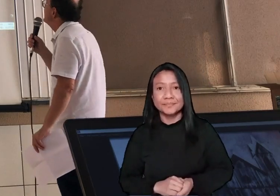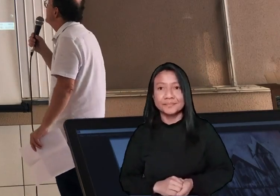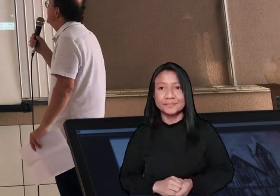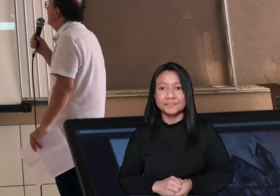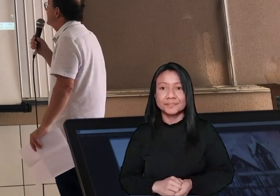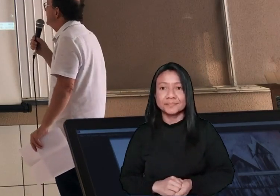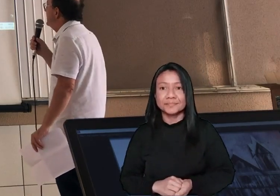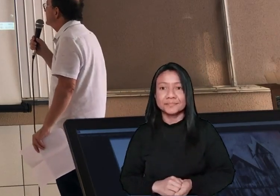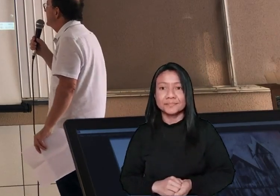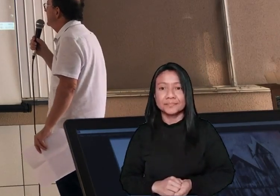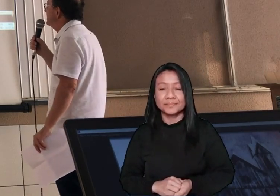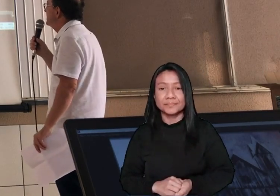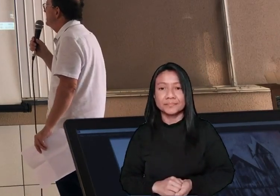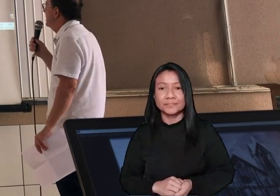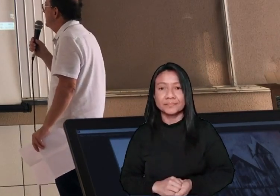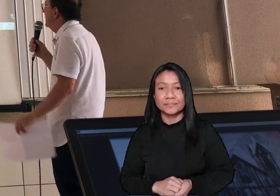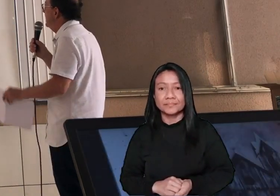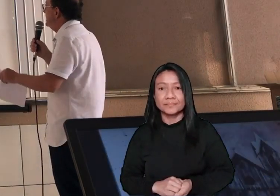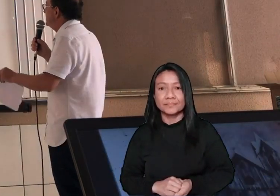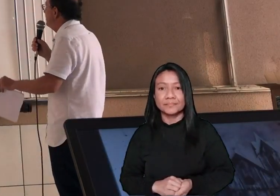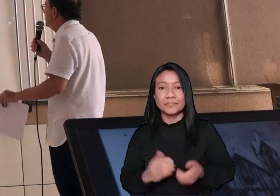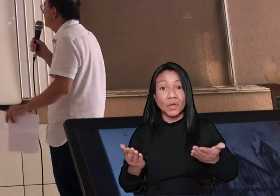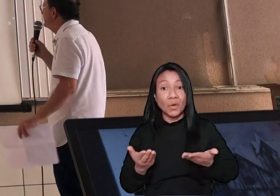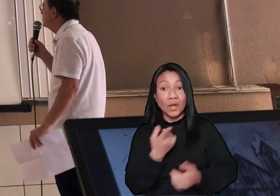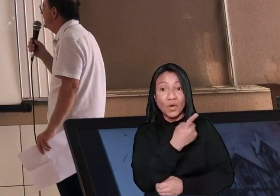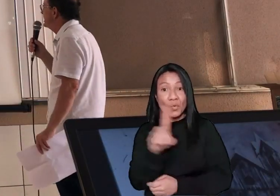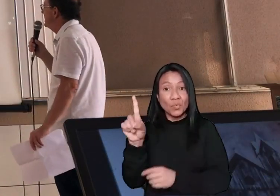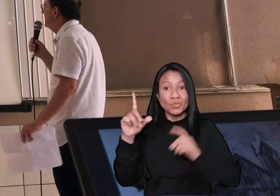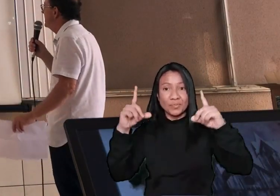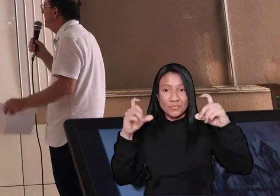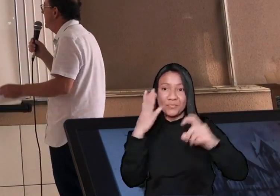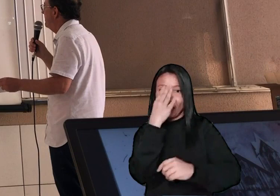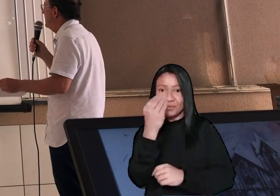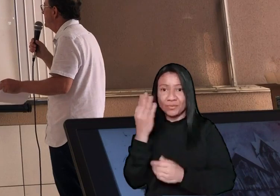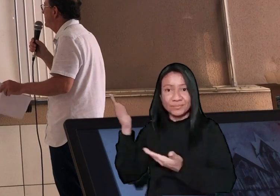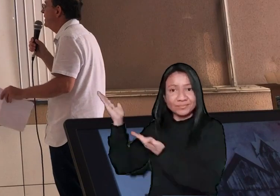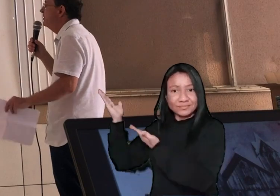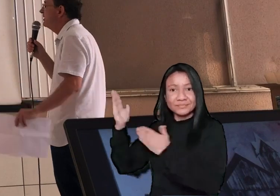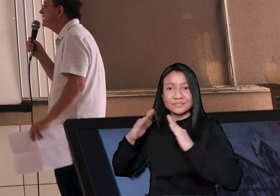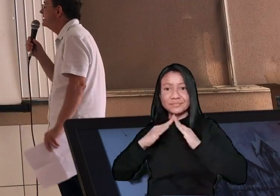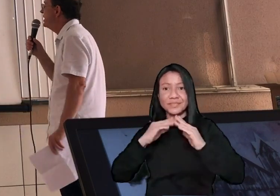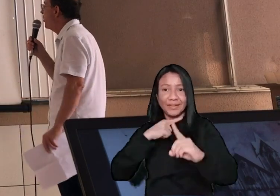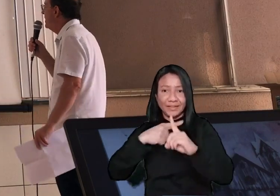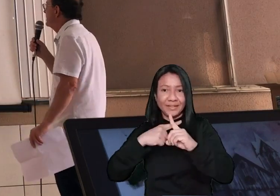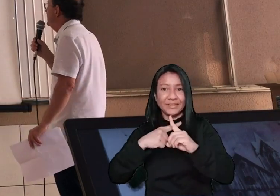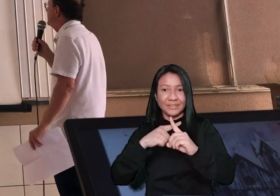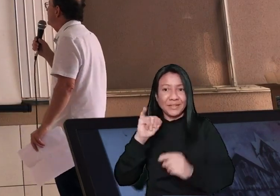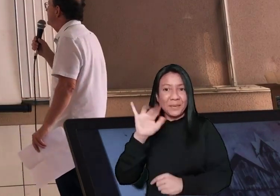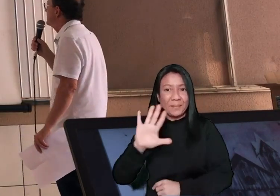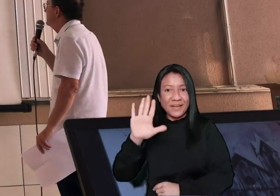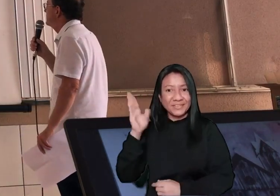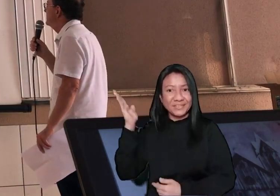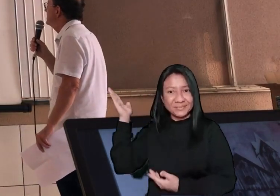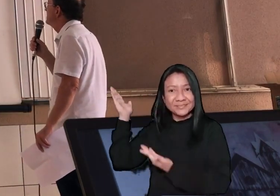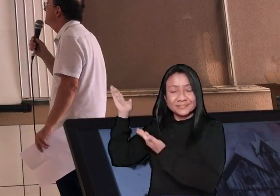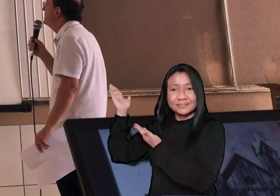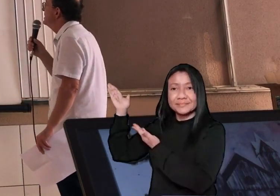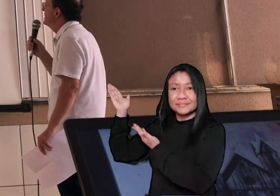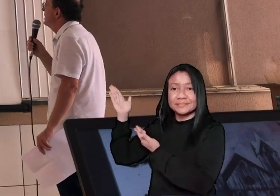palestra. Aqui essa igreja, então, essa foto foi tirada, parece que foi em 1950. Essa